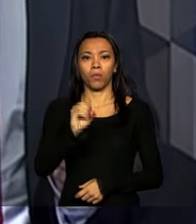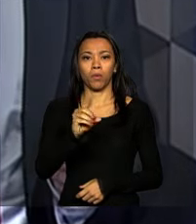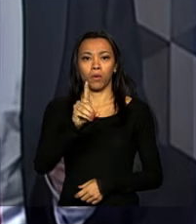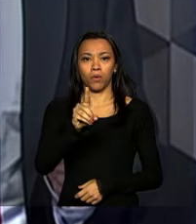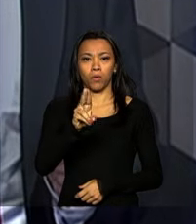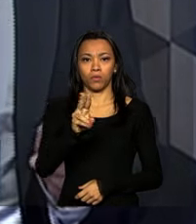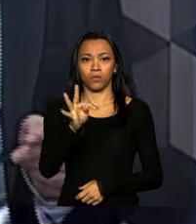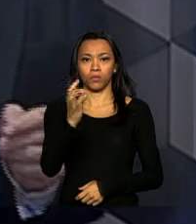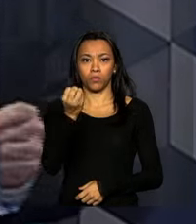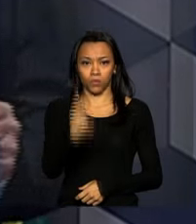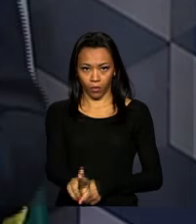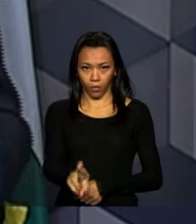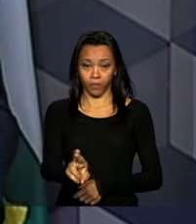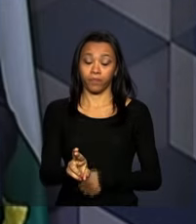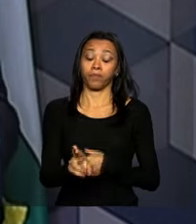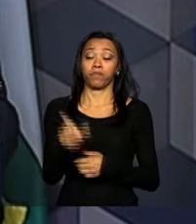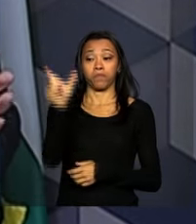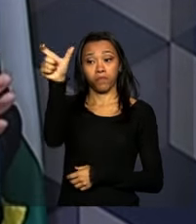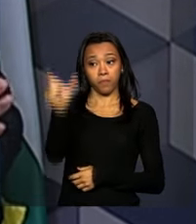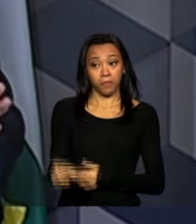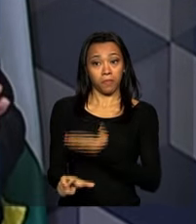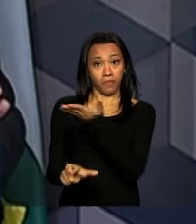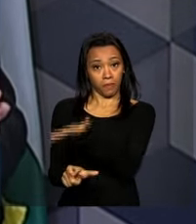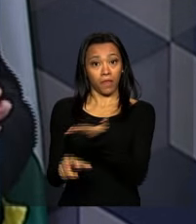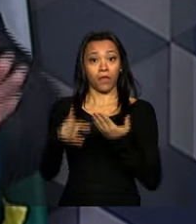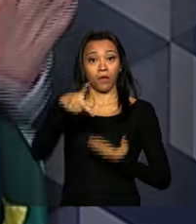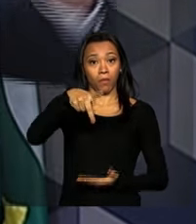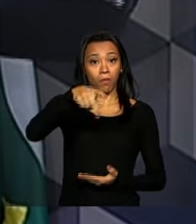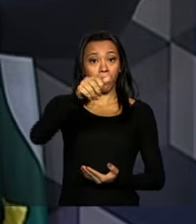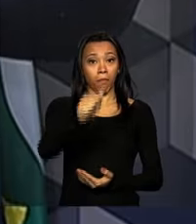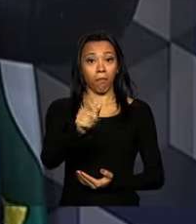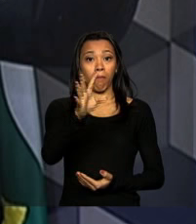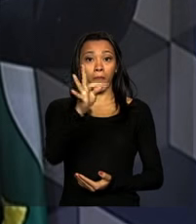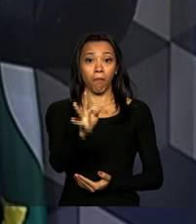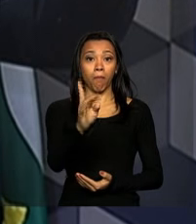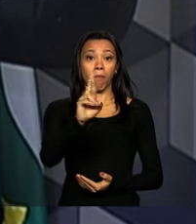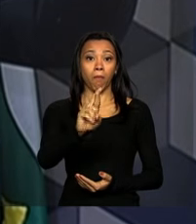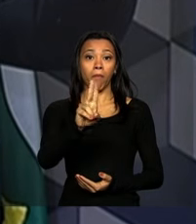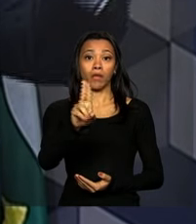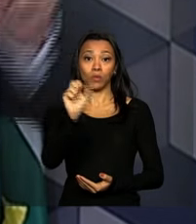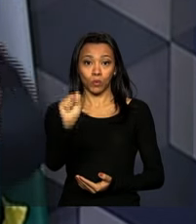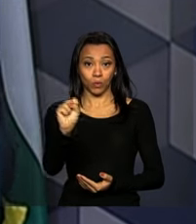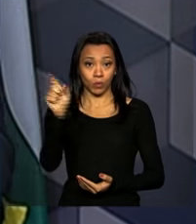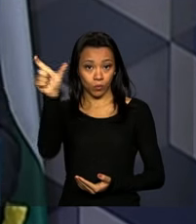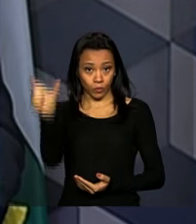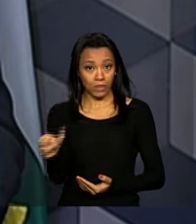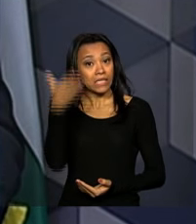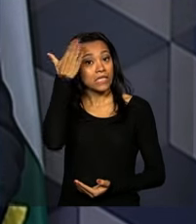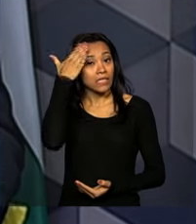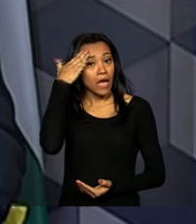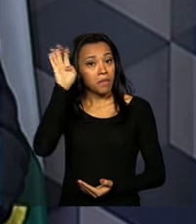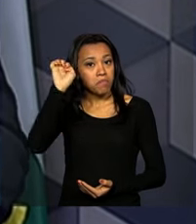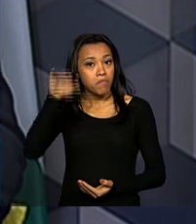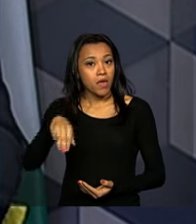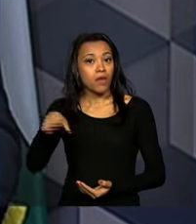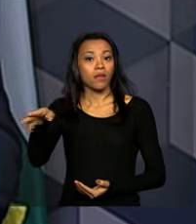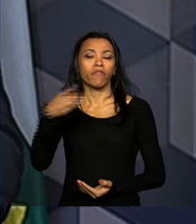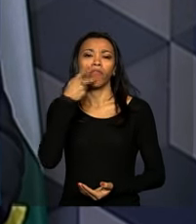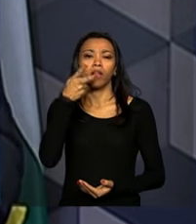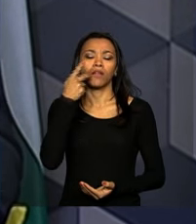bem, ele estava falando agora há pouco lá do Vale do Jequitinhonha, que a